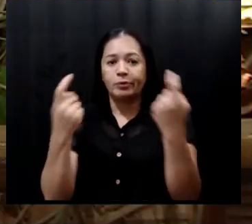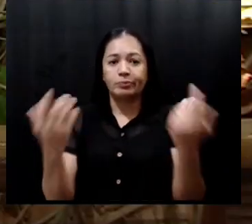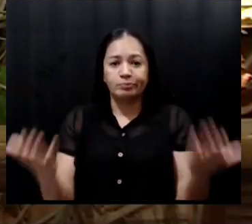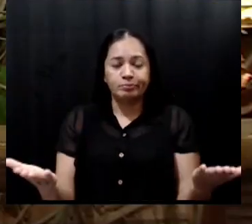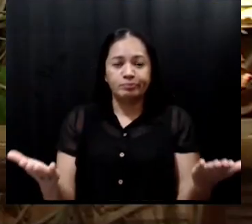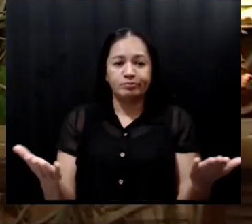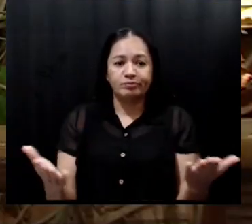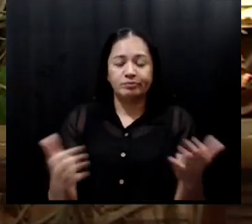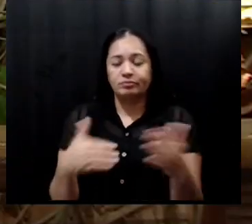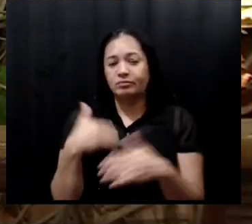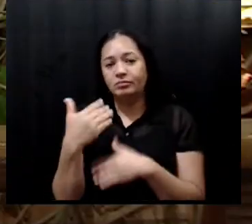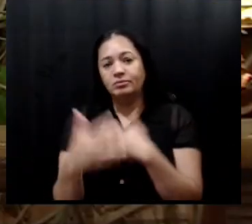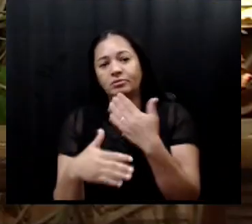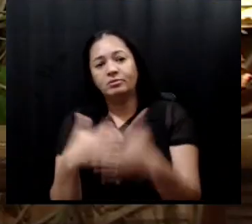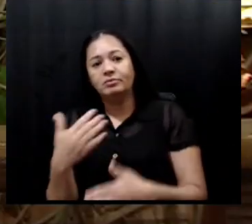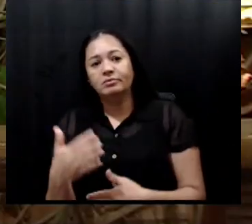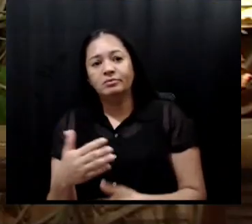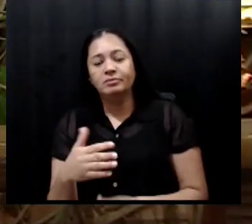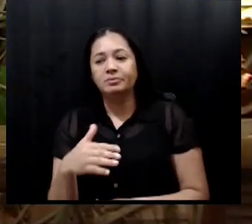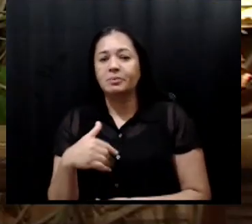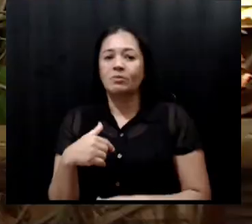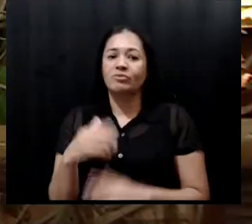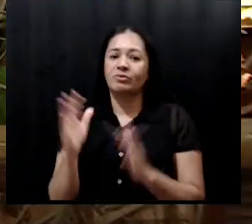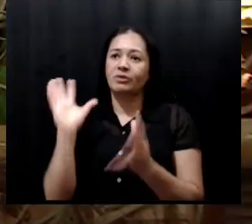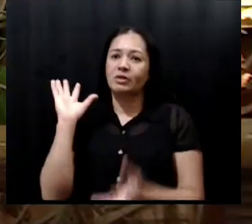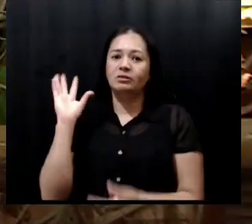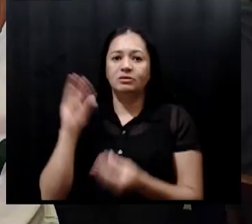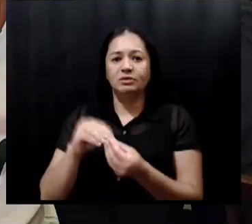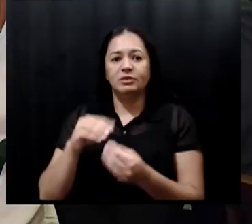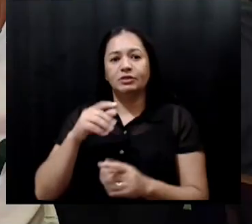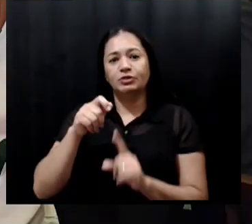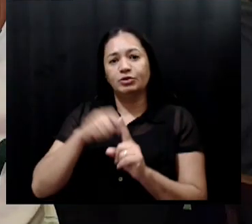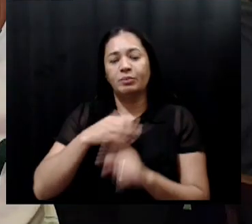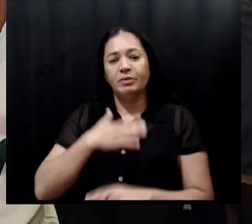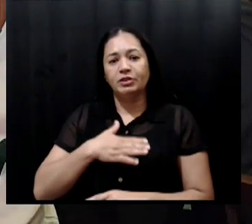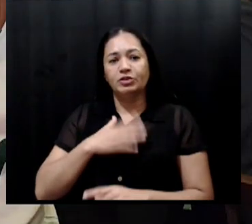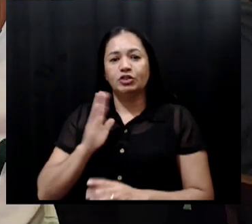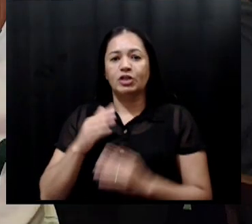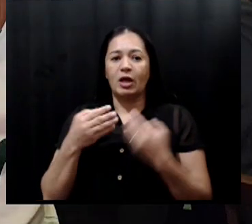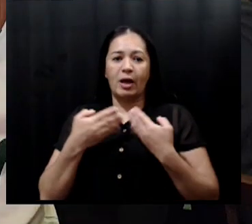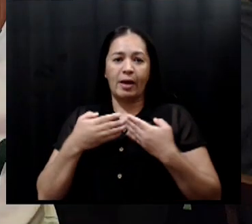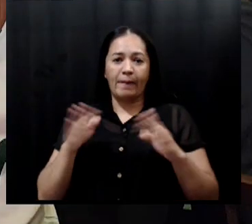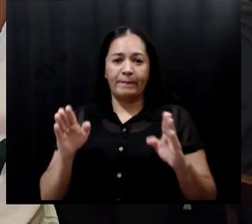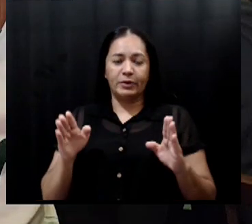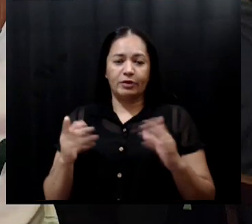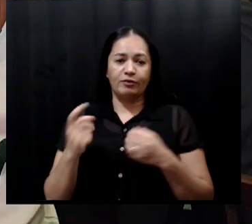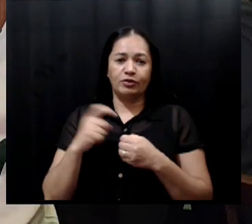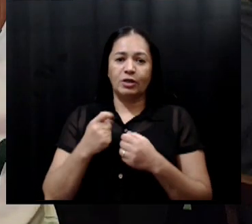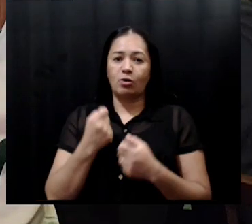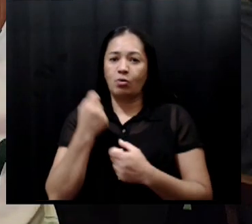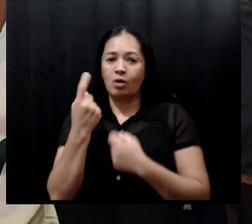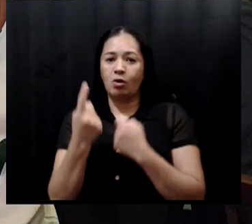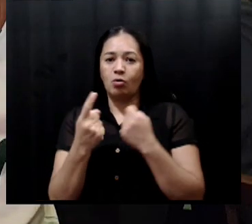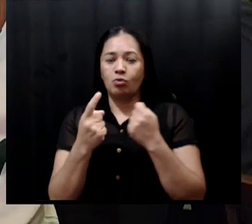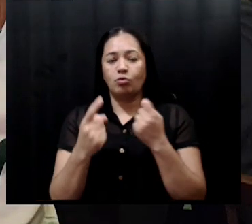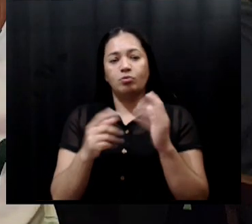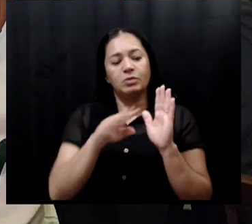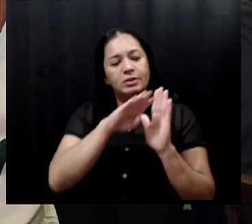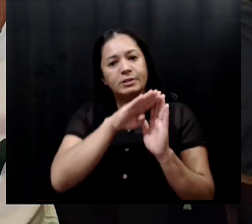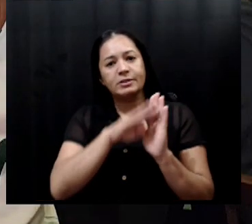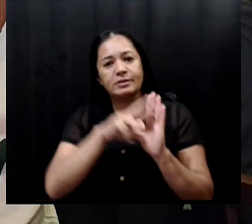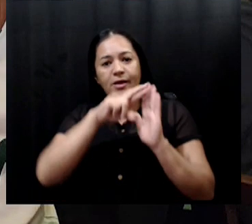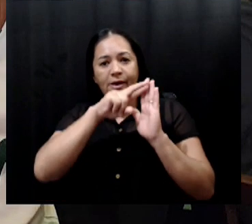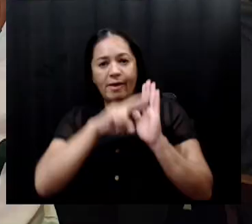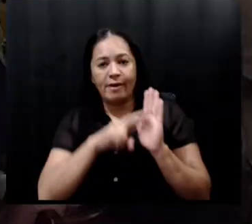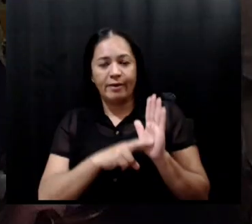e finalmente ali para final de julho, começo de agosto, eles falaram que iam reabrir, né, com algumas restrições, né? Ainda eram restrições